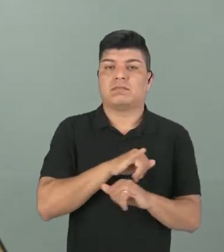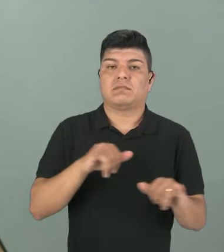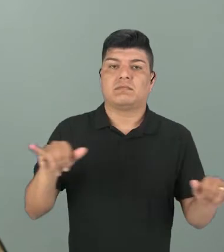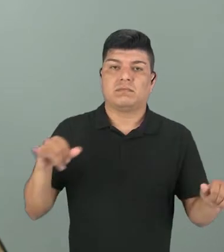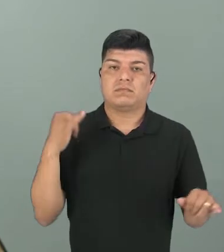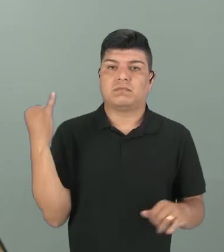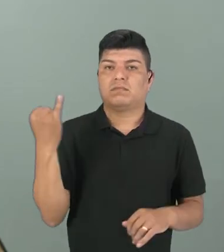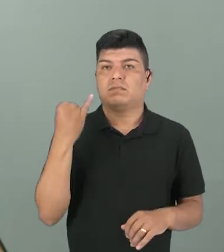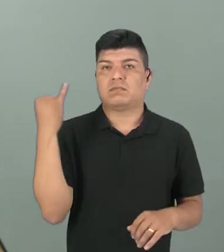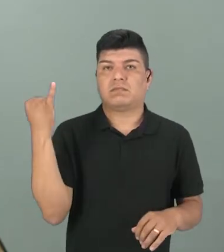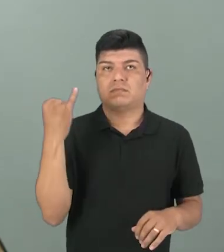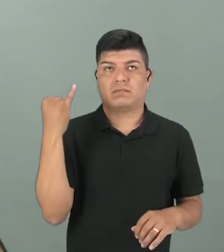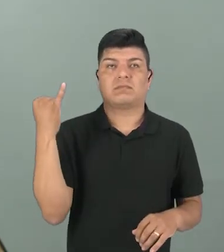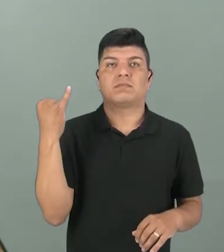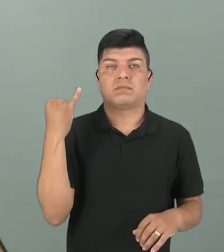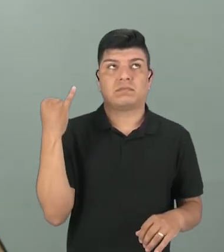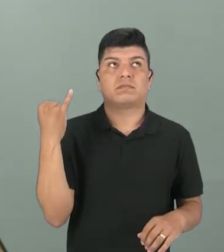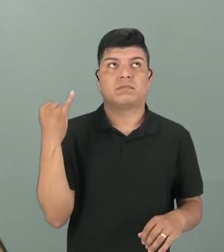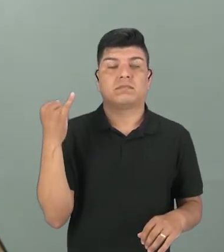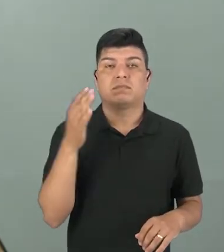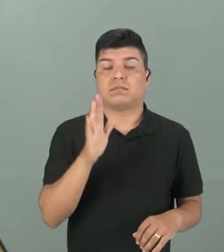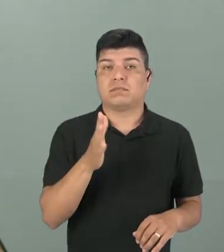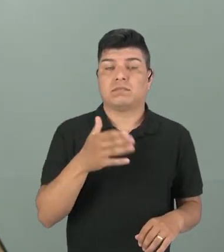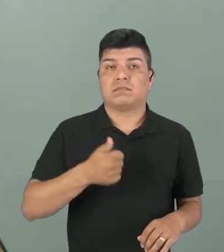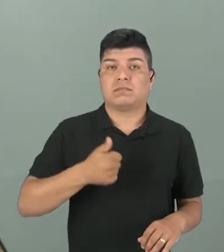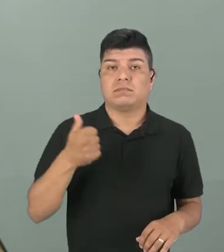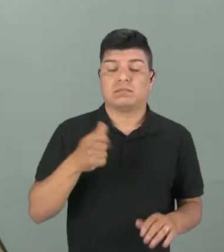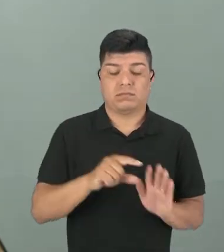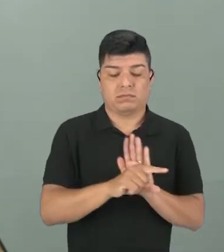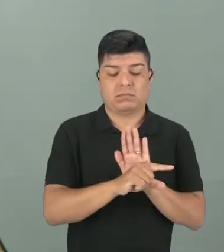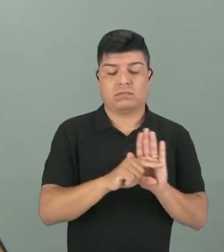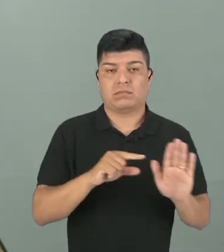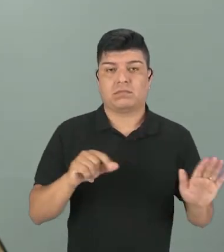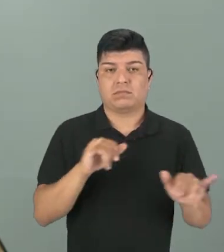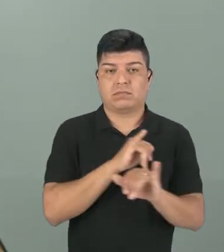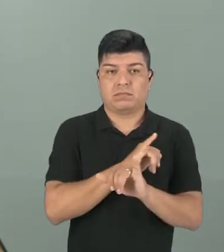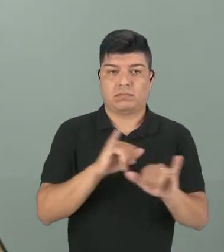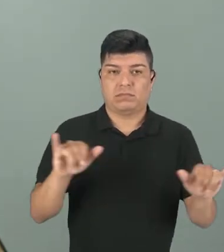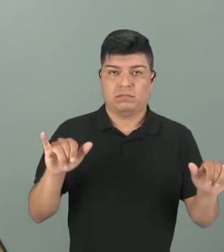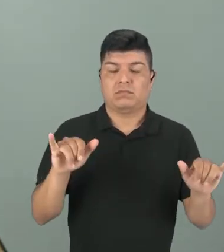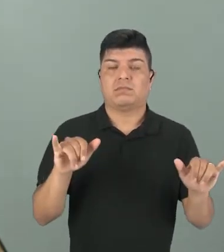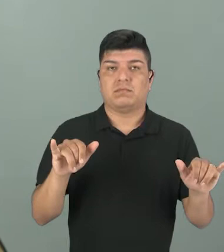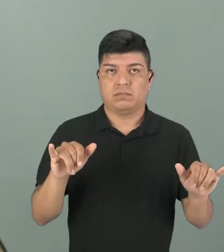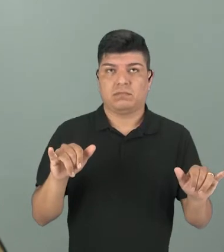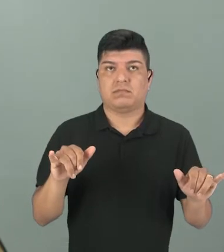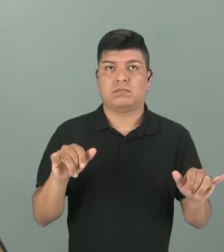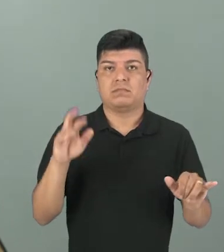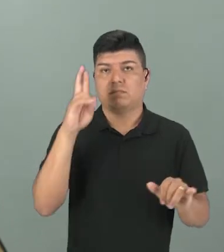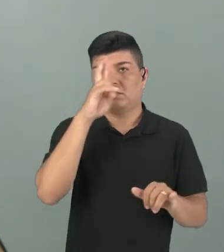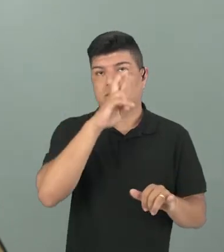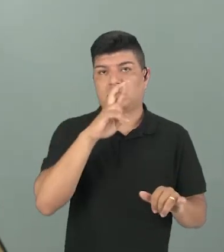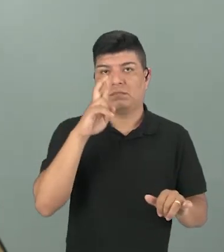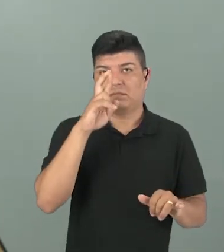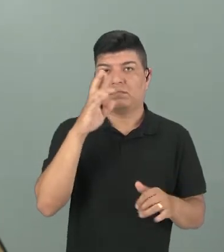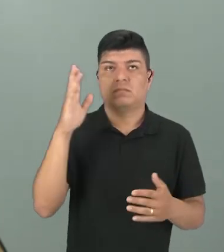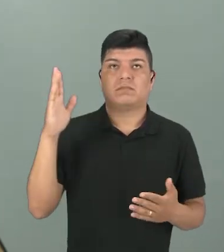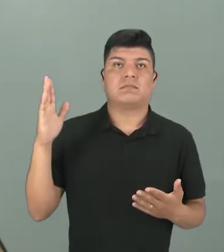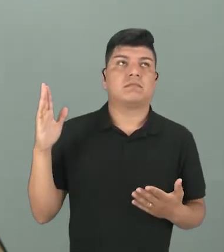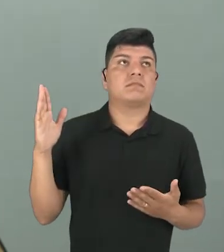informações importantes já no primeiro parágrafo da notícia, certo? Então, observem